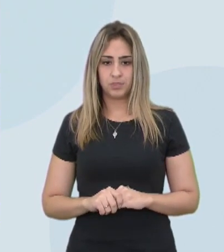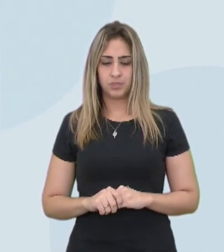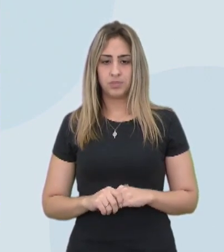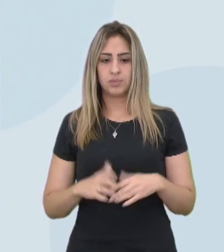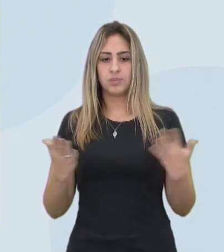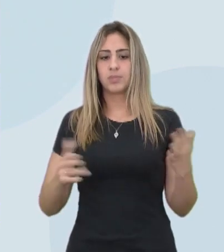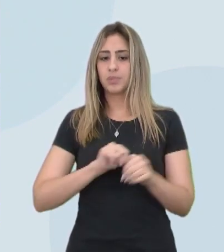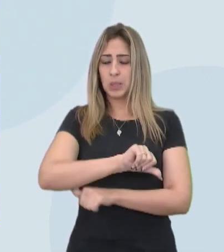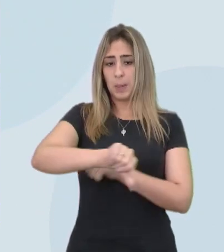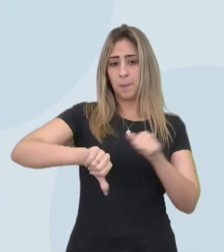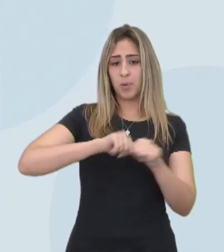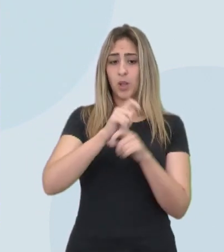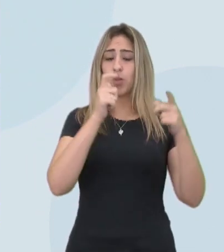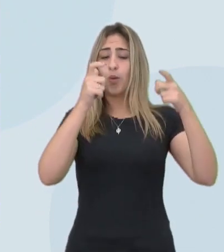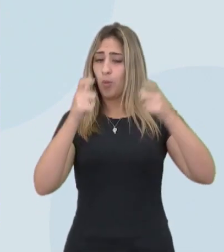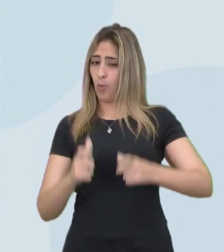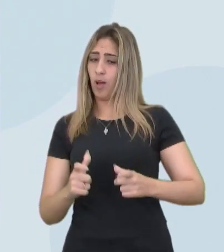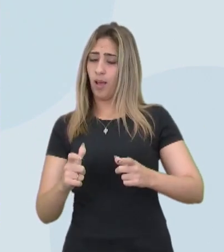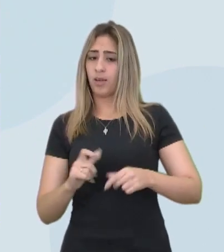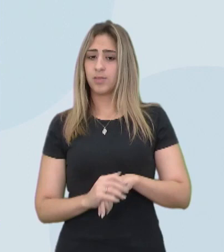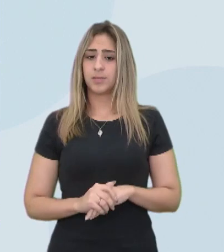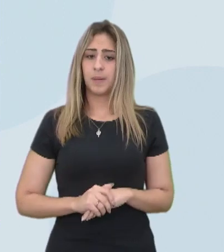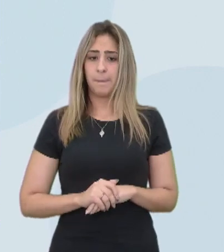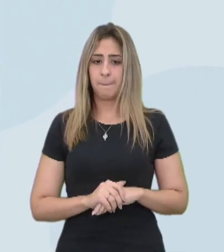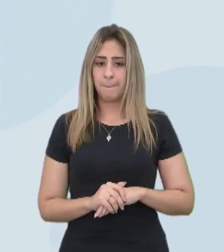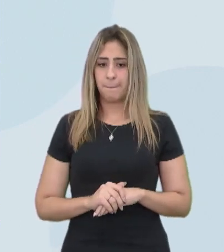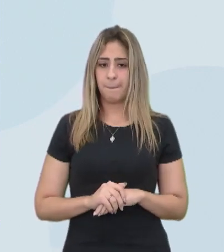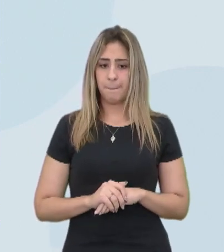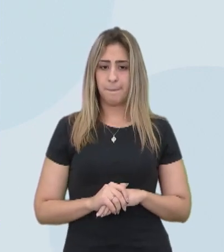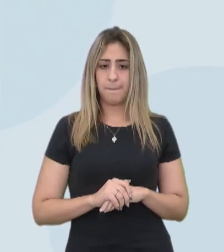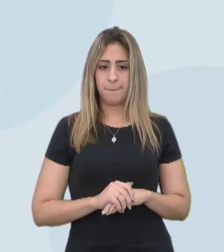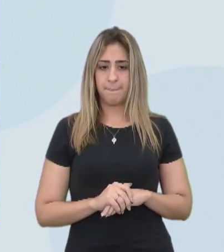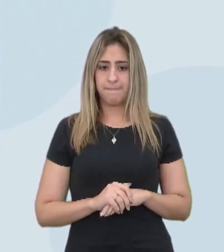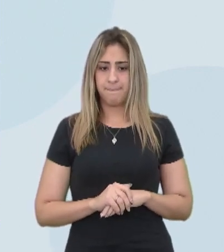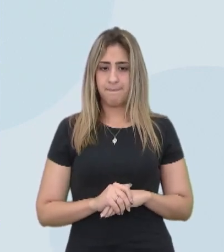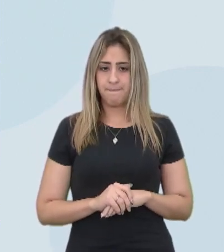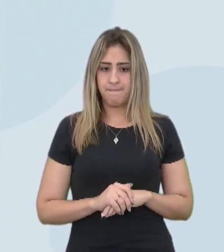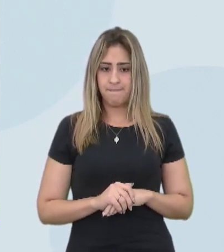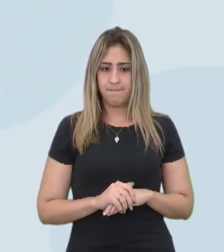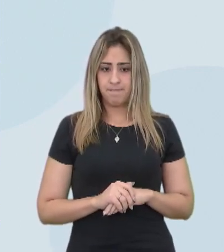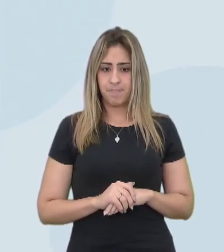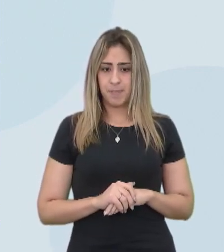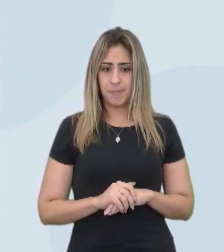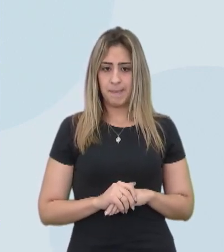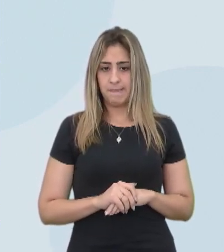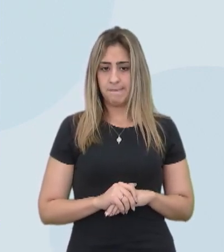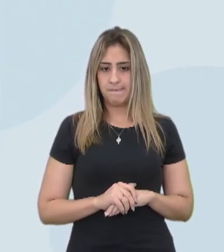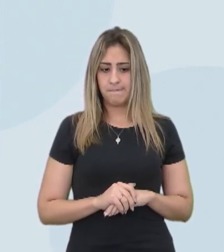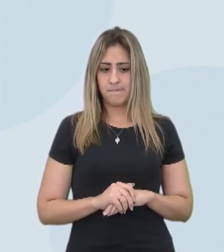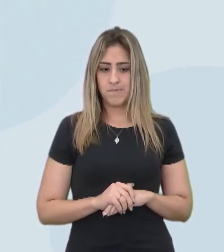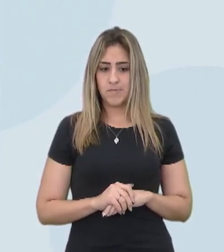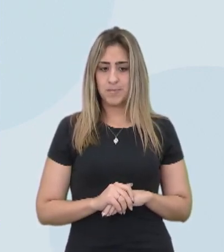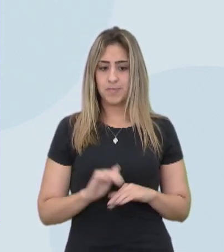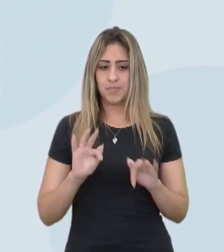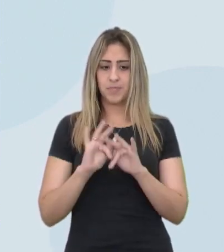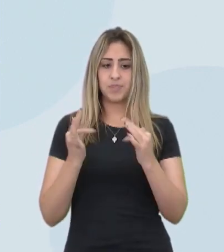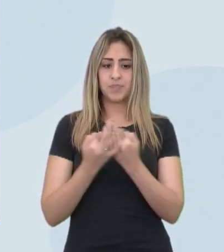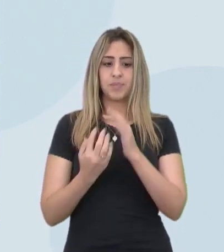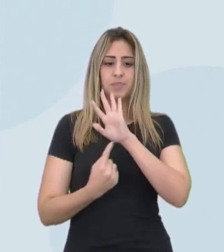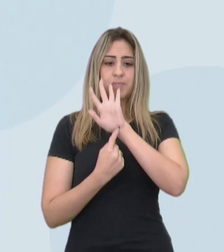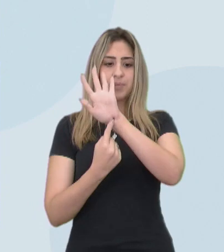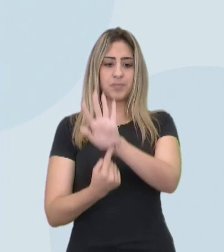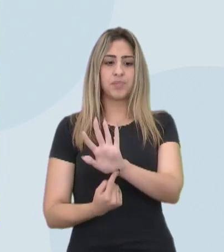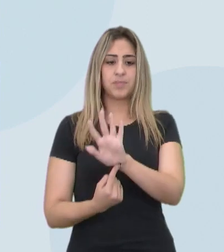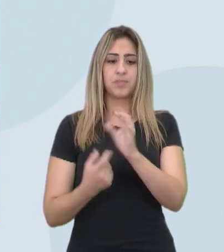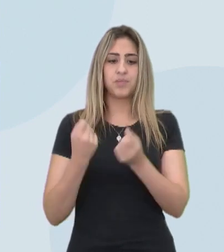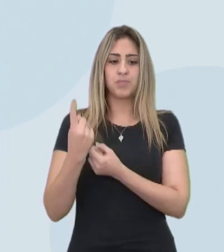Então, mudando o cenário, no meu projeto de vida eu coloquei que sempre quis ter uma família, então tem a apresentação aí a